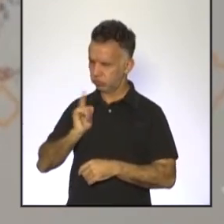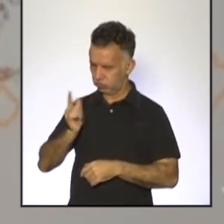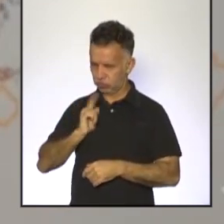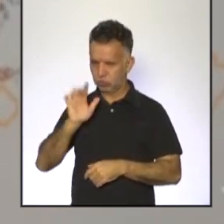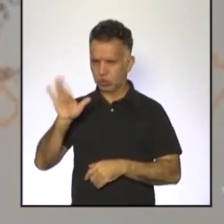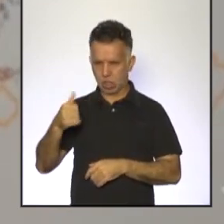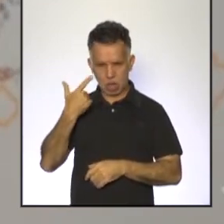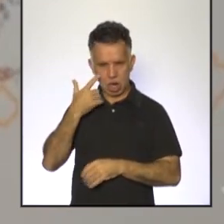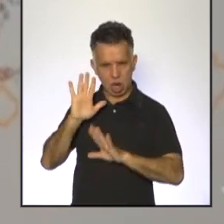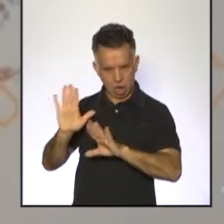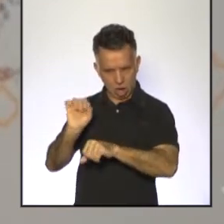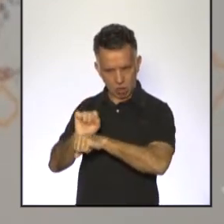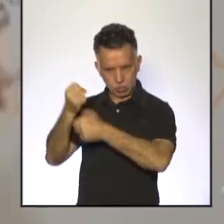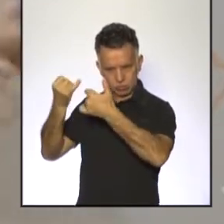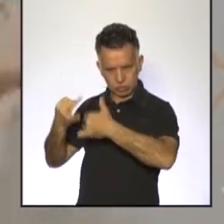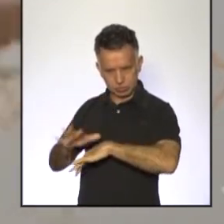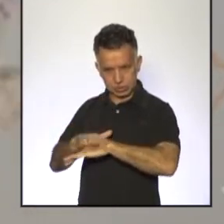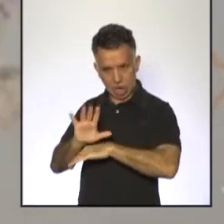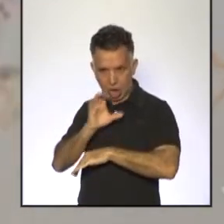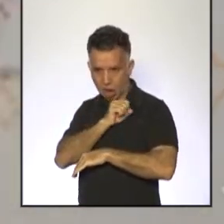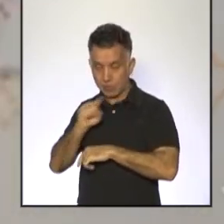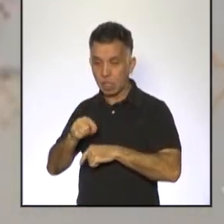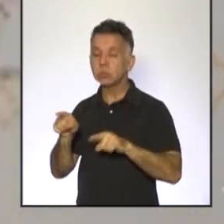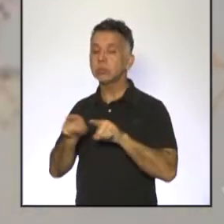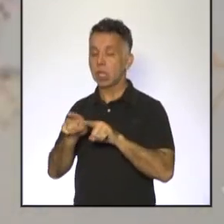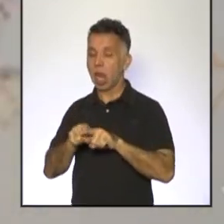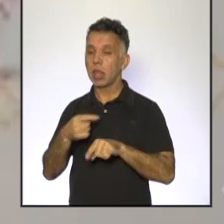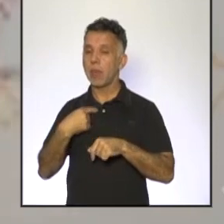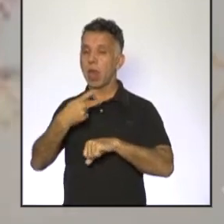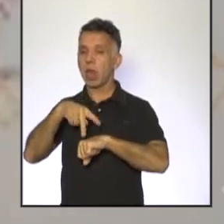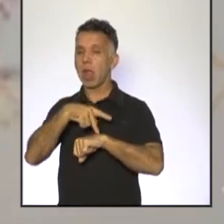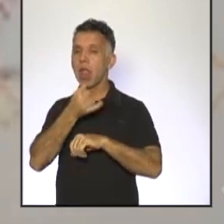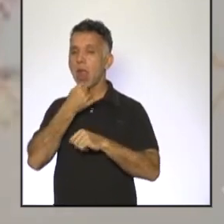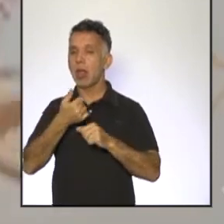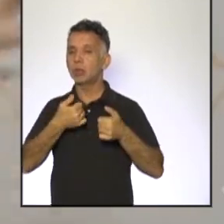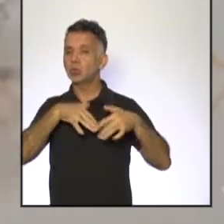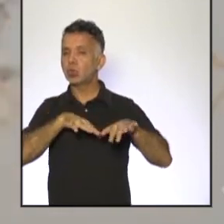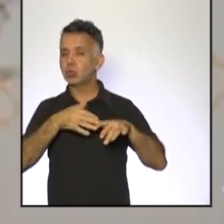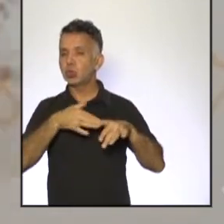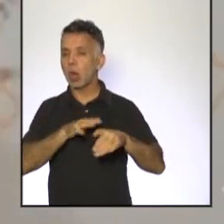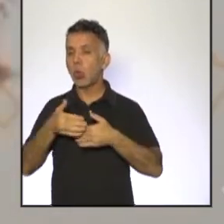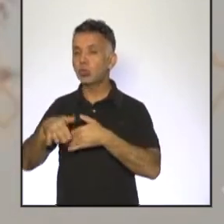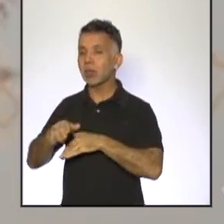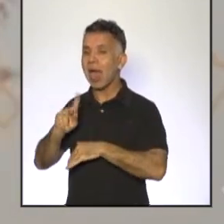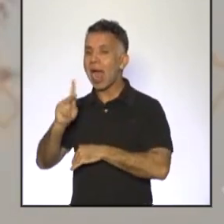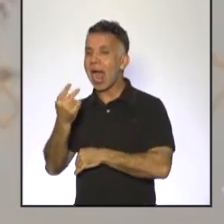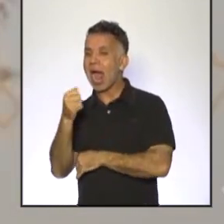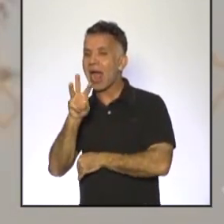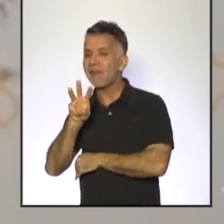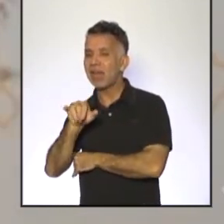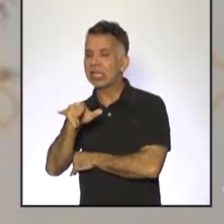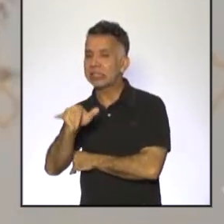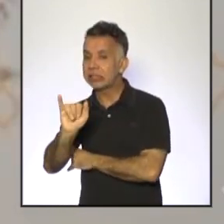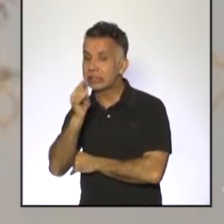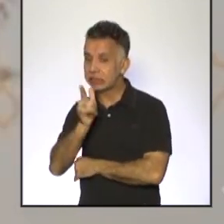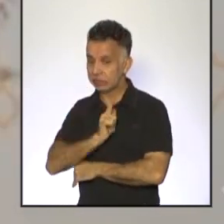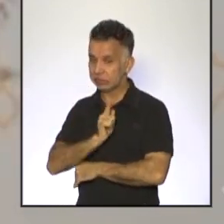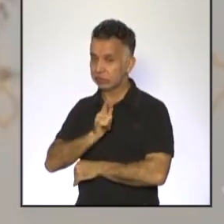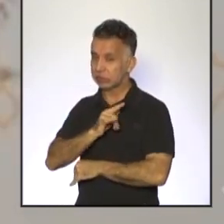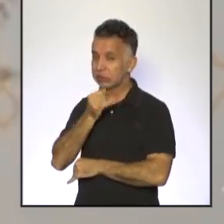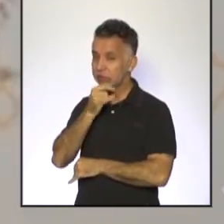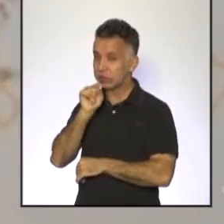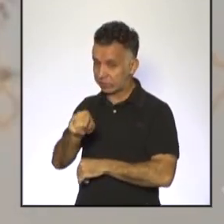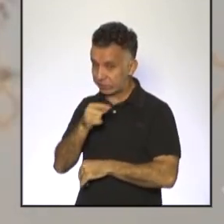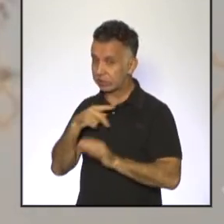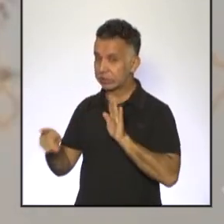3 minutos e 17 segundos. E o Havaí. O Havaí é um caso interessante. O Havaí é um caso à parte. É um dos exemplos